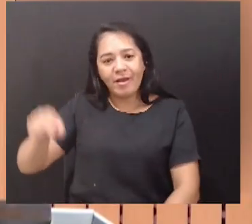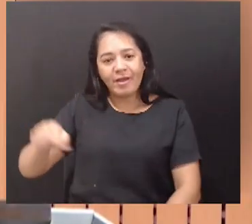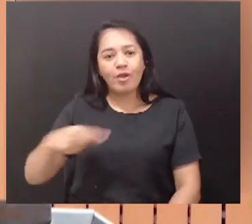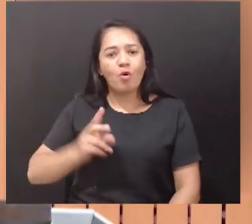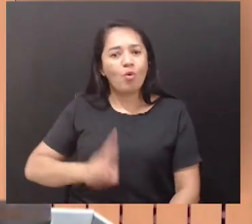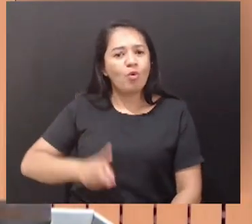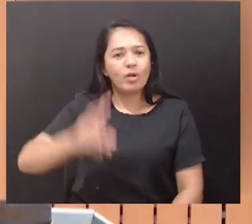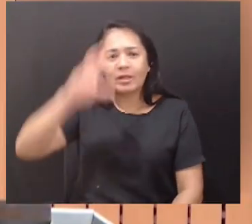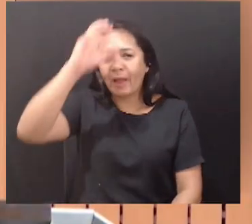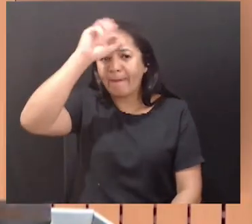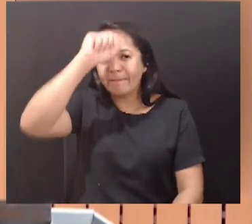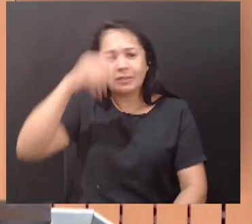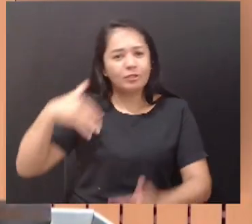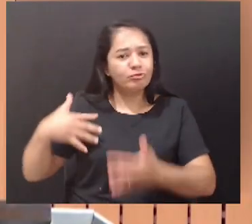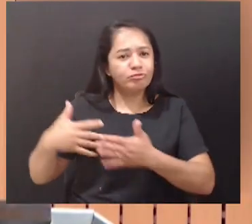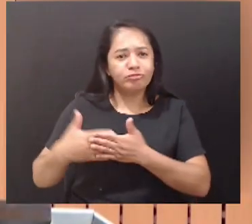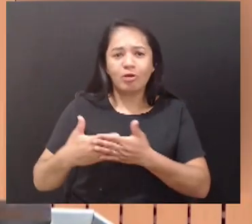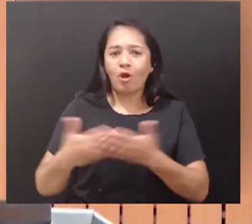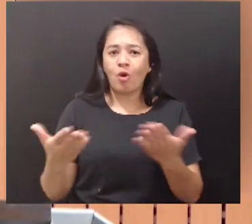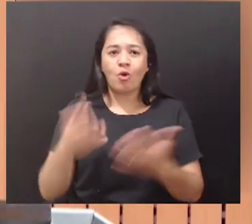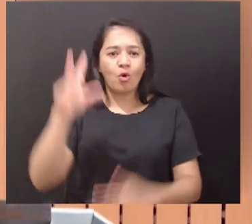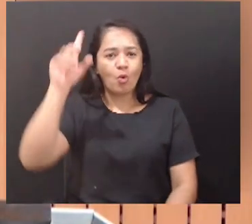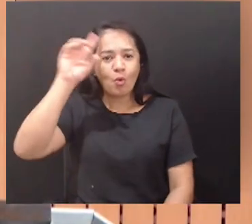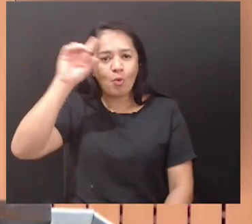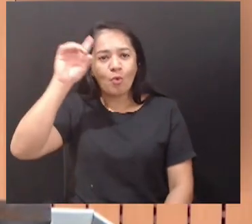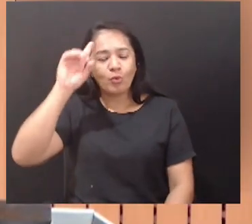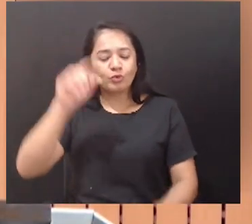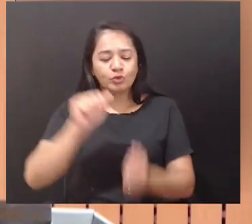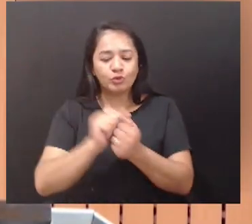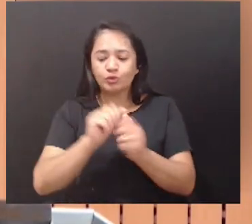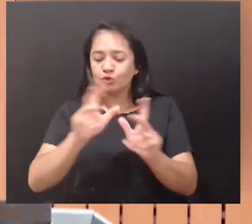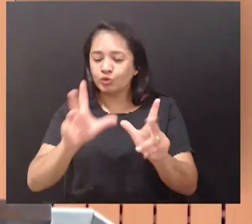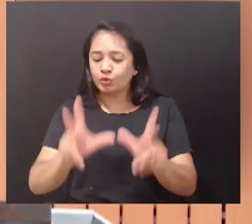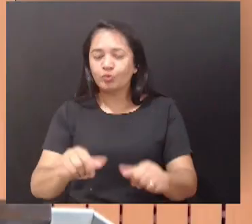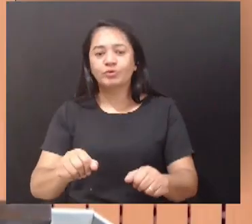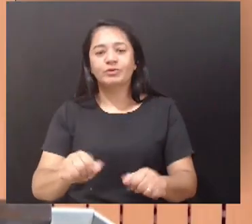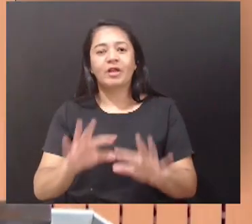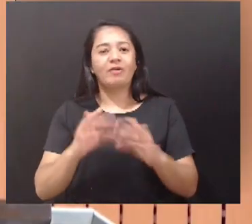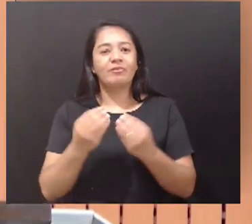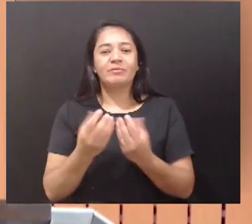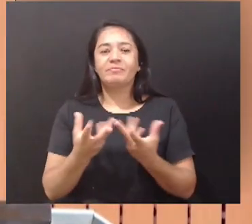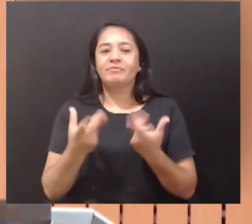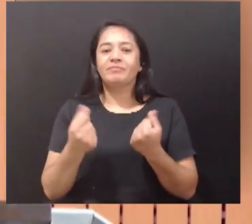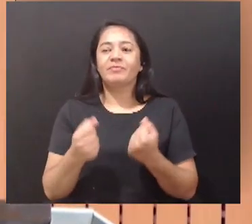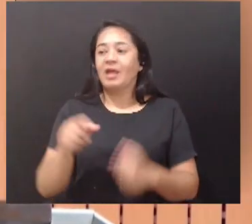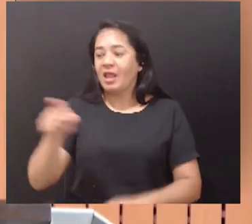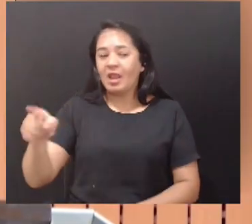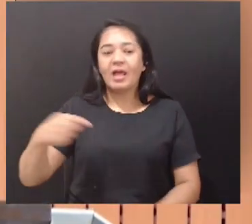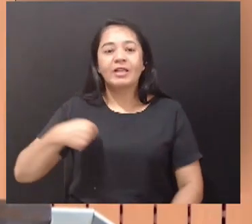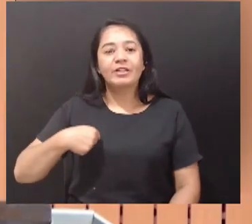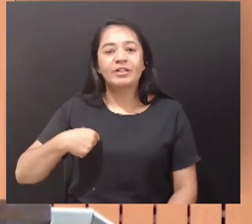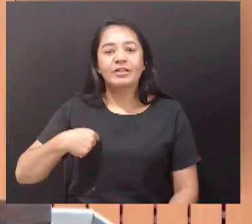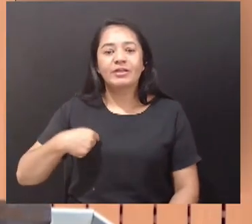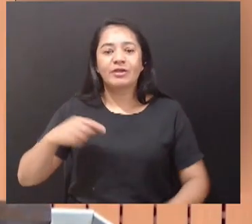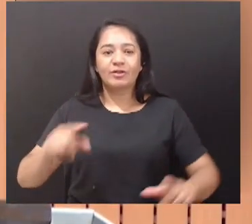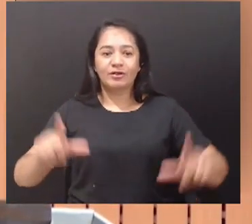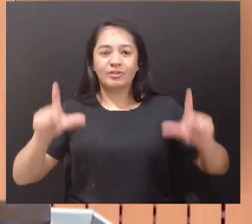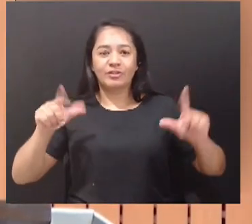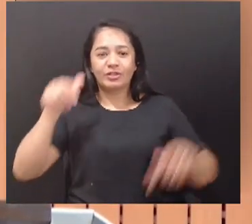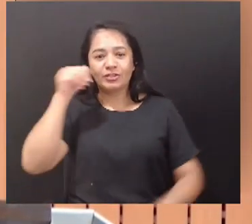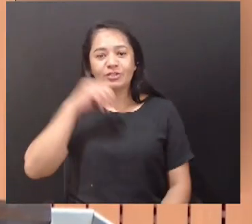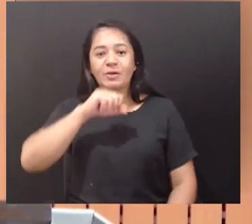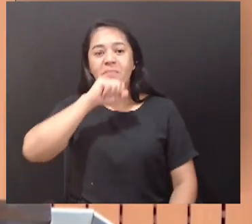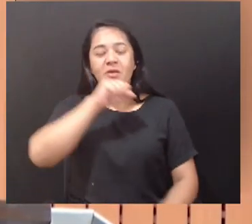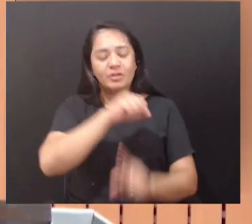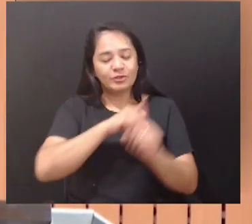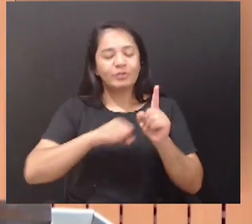os dias com todos. É uma grande família. Eu falo, foi na aldeia que eu recebi o título de mãe social. E é